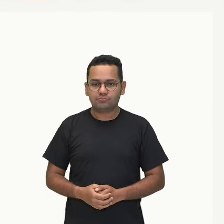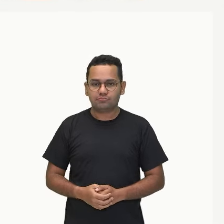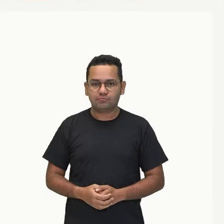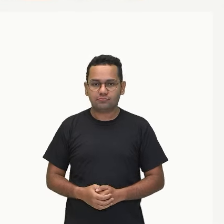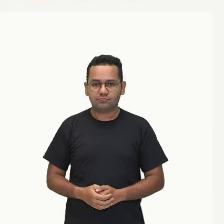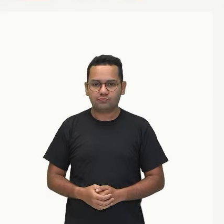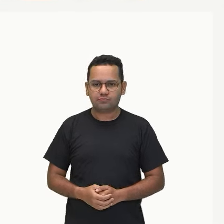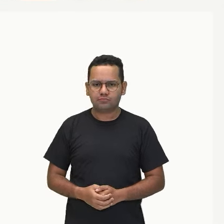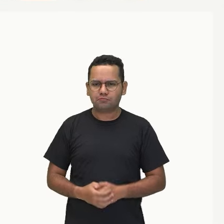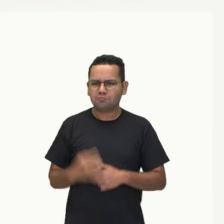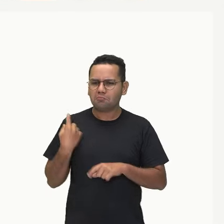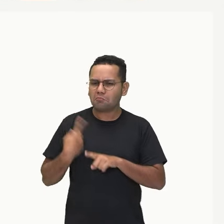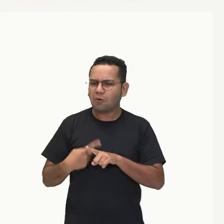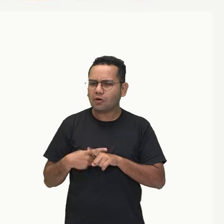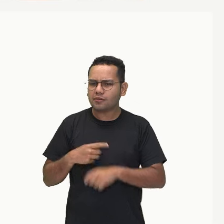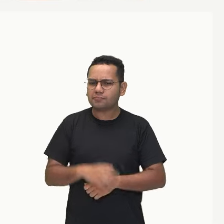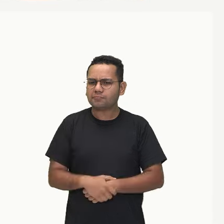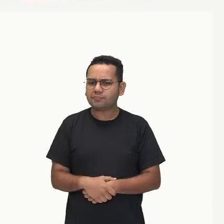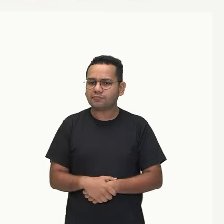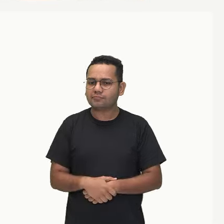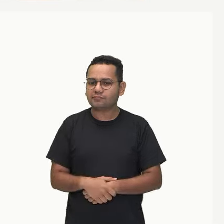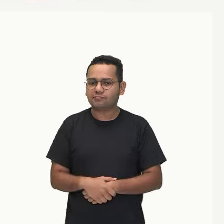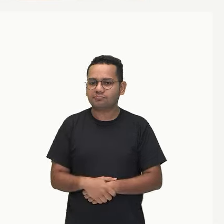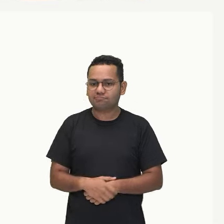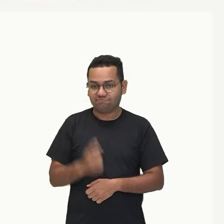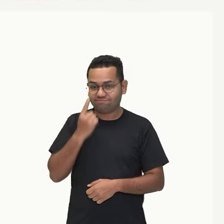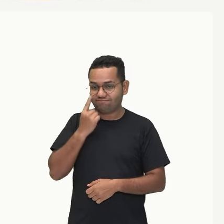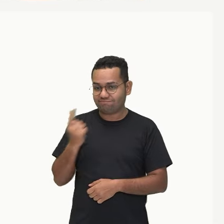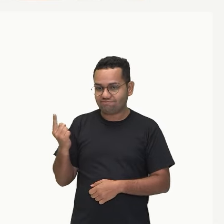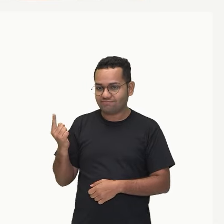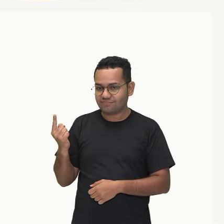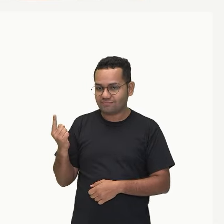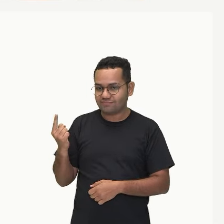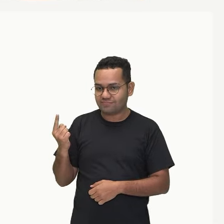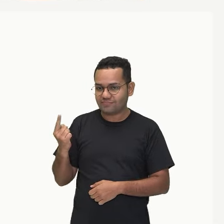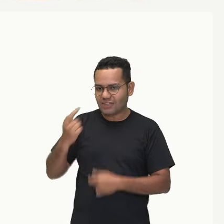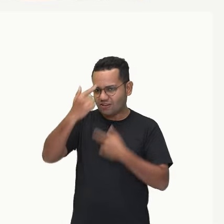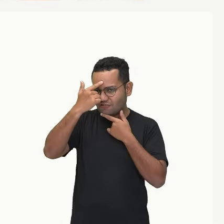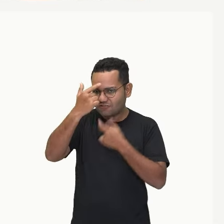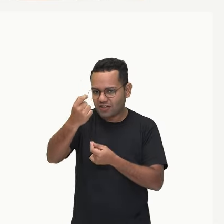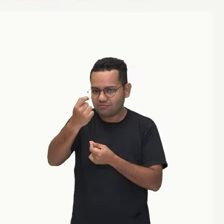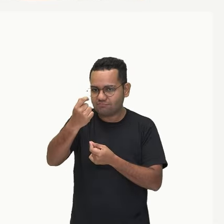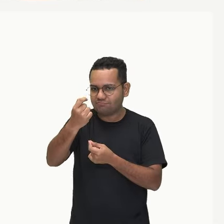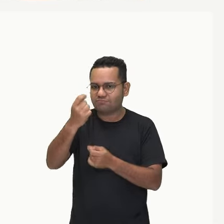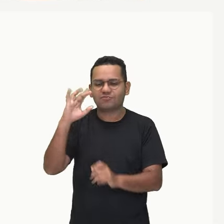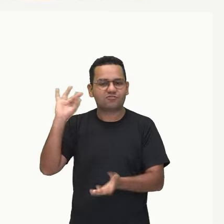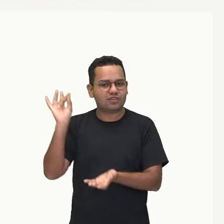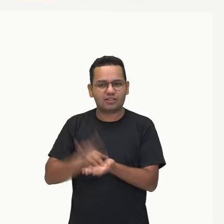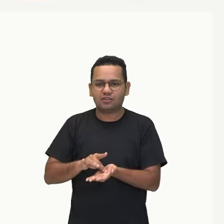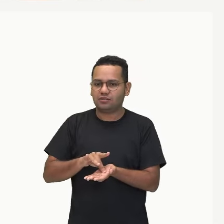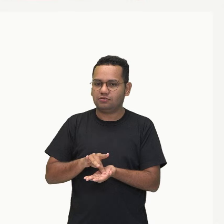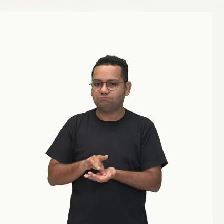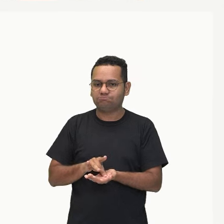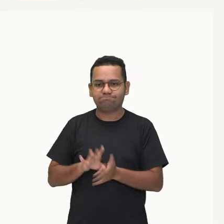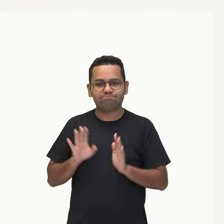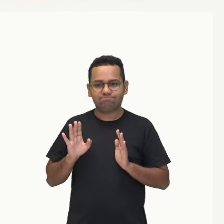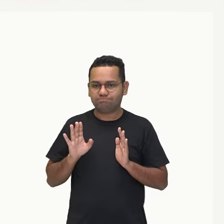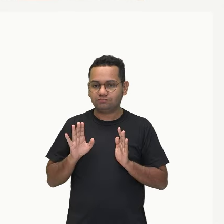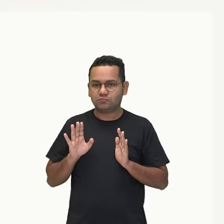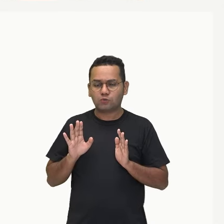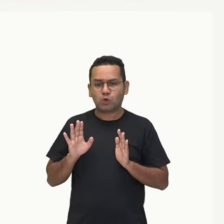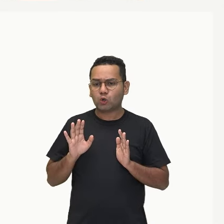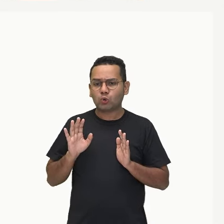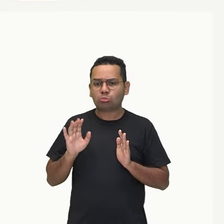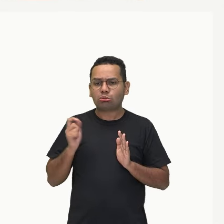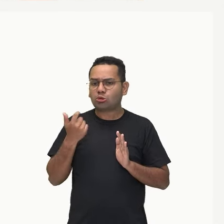Por que que ele não tem esse objetivo? Porque a fé, ela é inquestionável aqui. A fé, ela é o